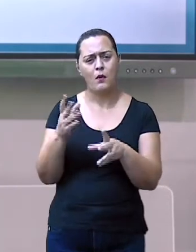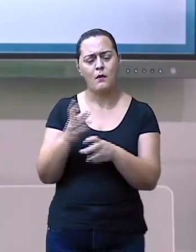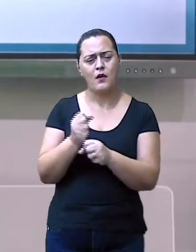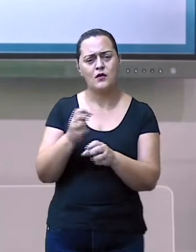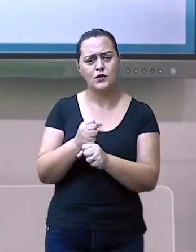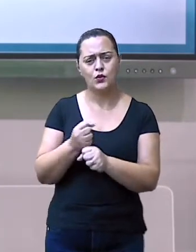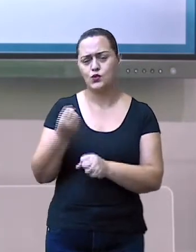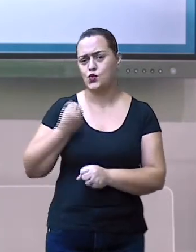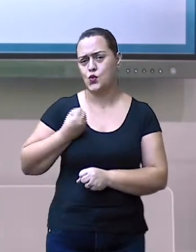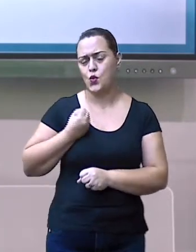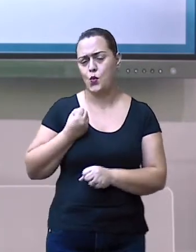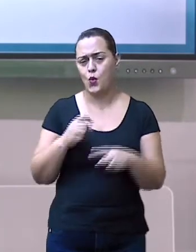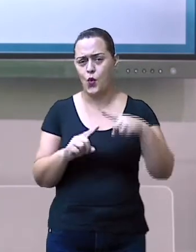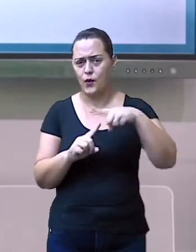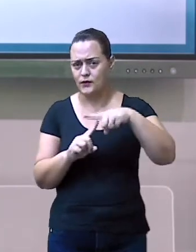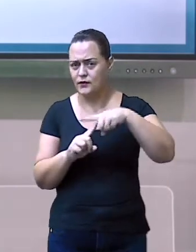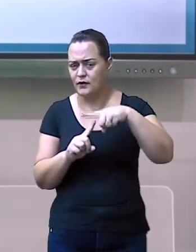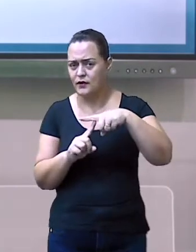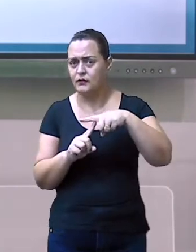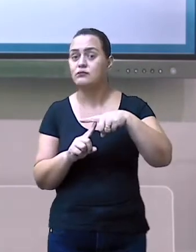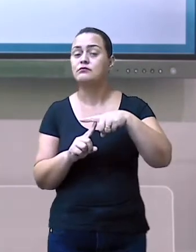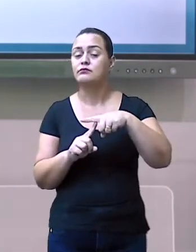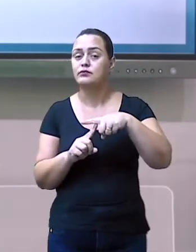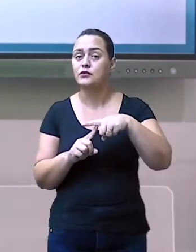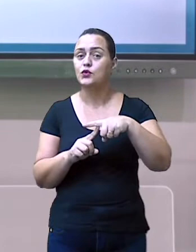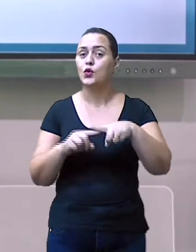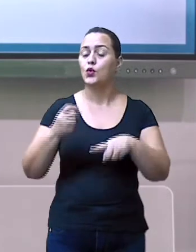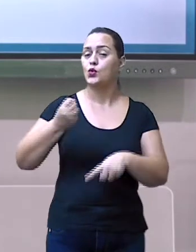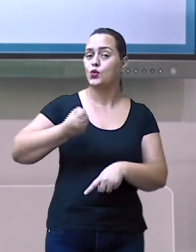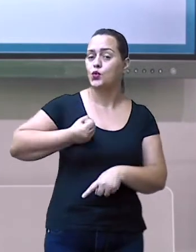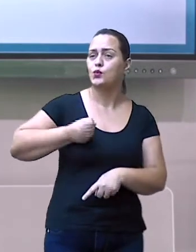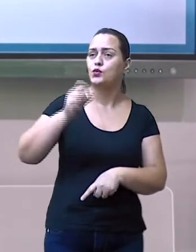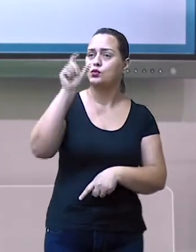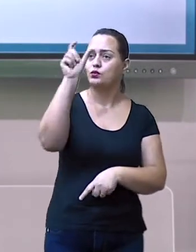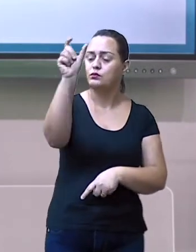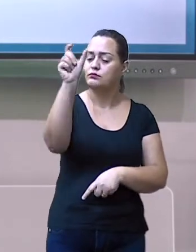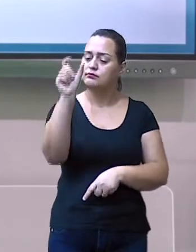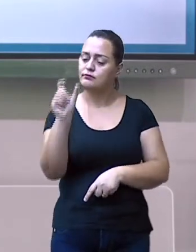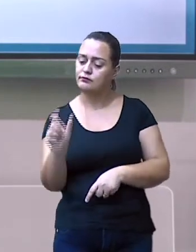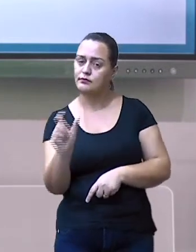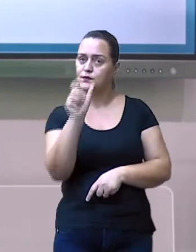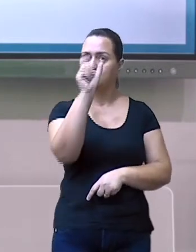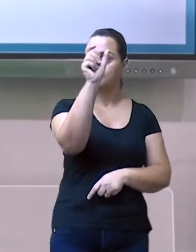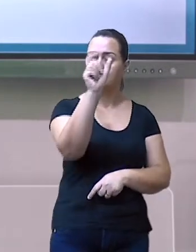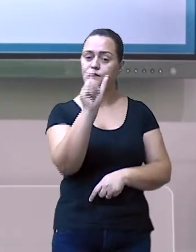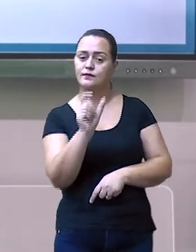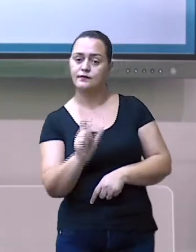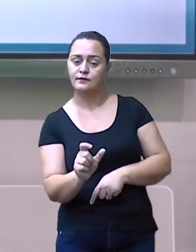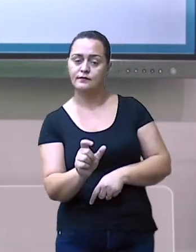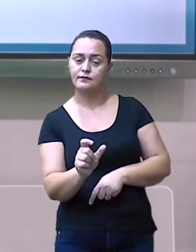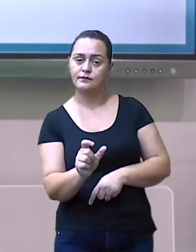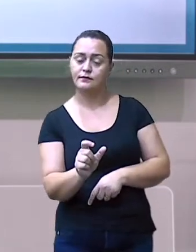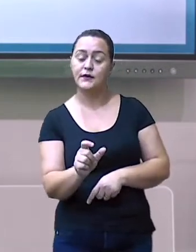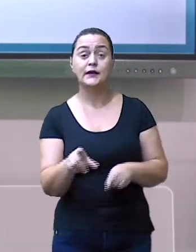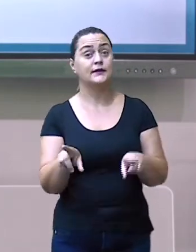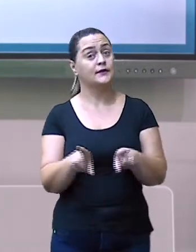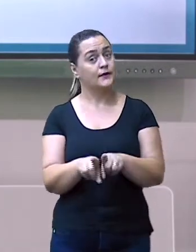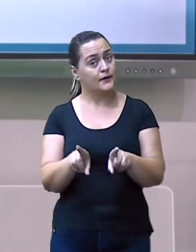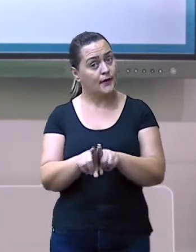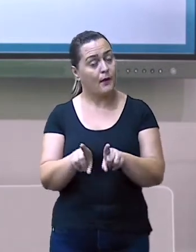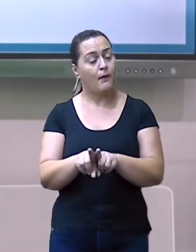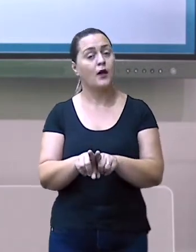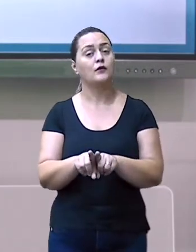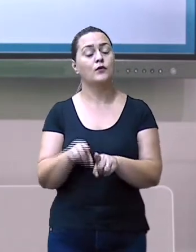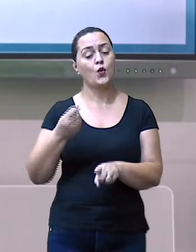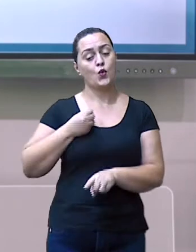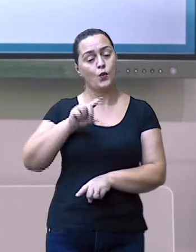número? Aqui nós seguimos a mesma regra. A diferença é que eu preciso analisar exatamente